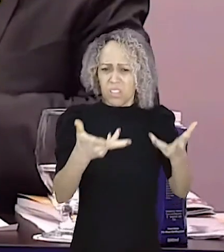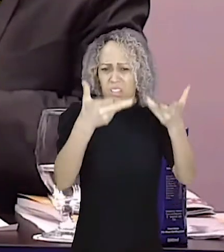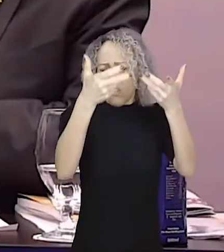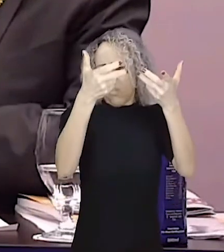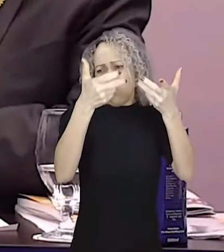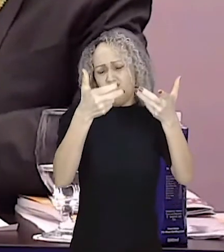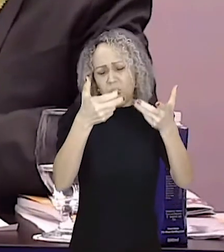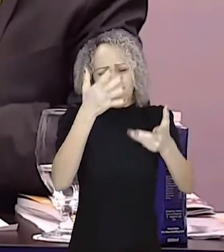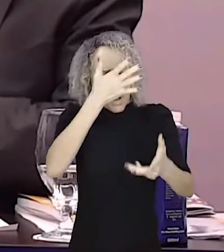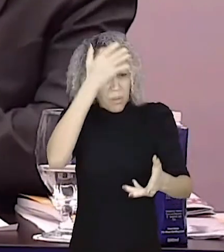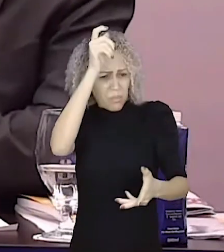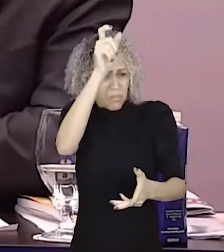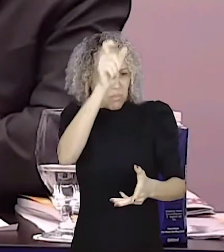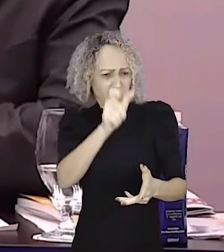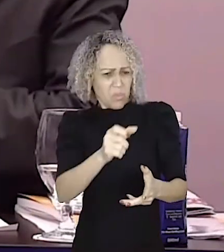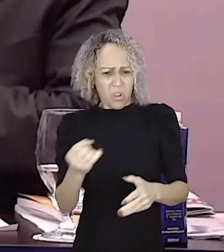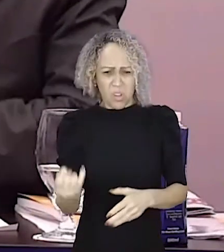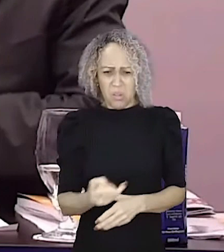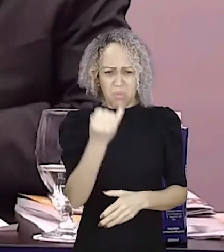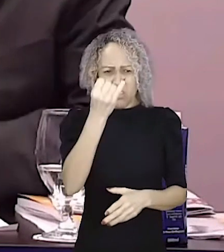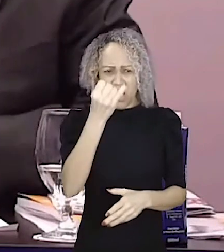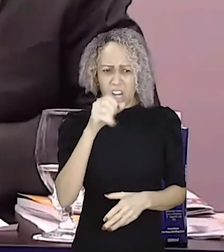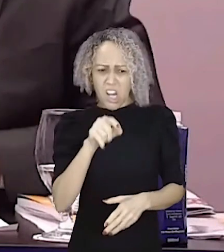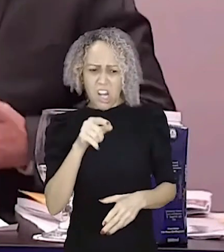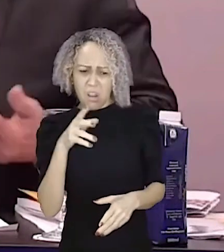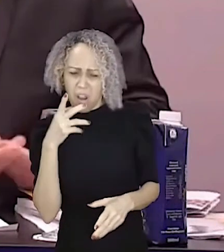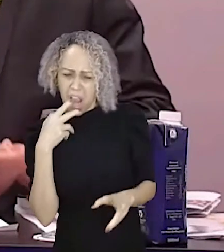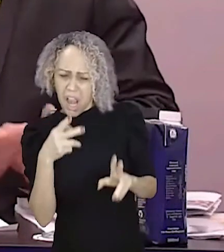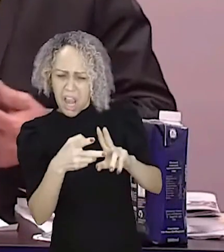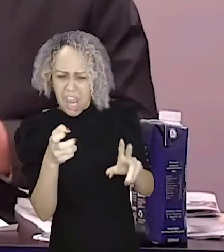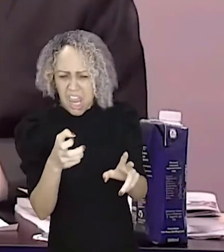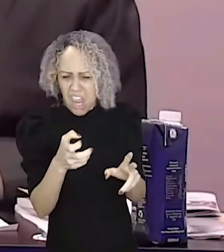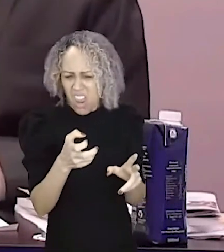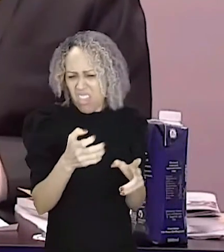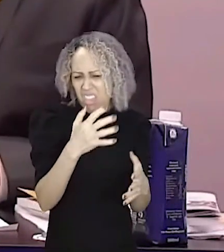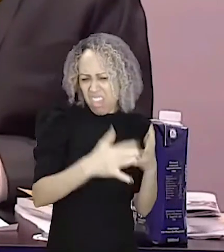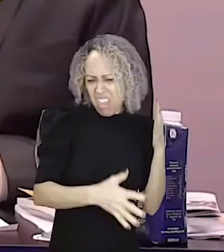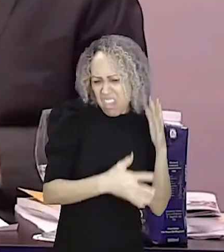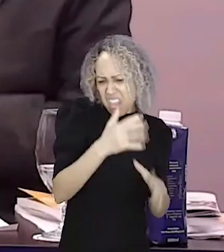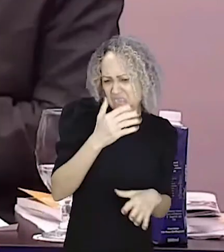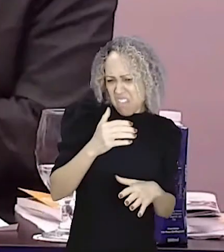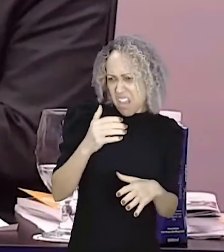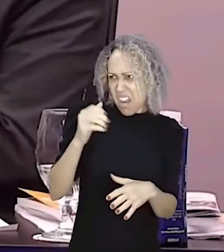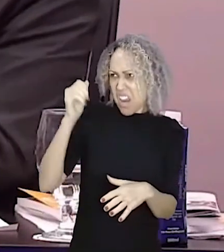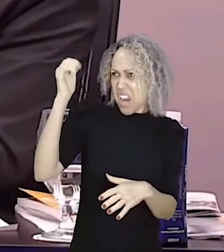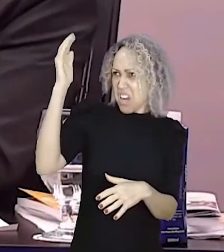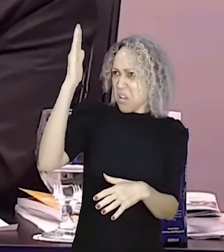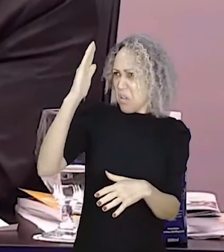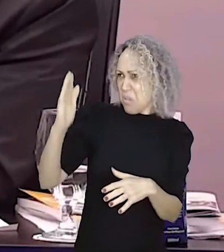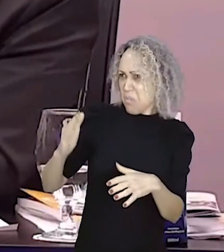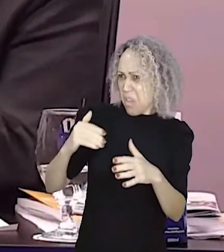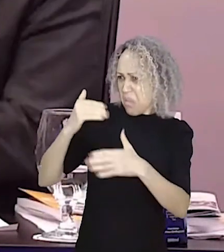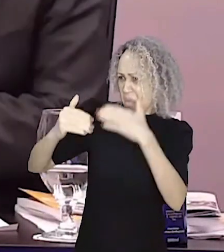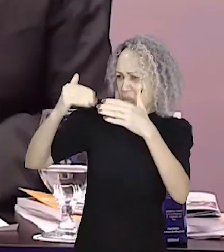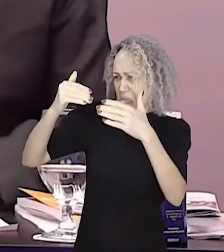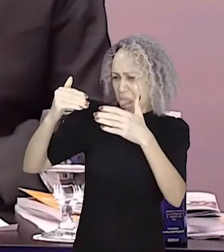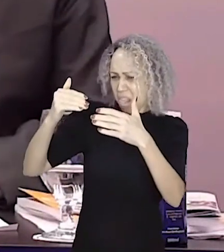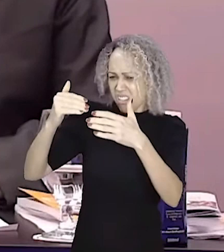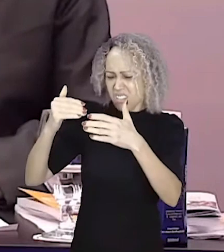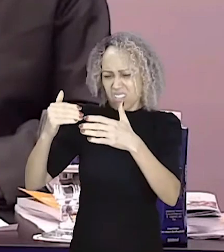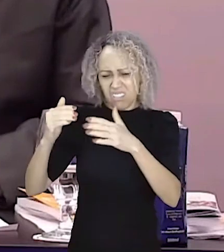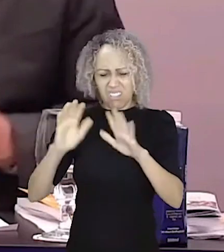alguém que estivesse atrapalhando o desenvolvimento econômico de um país ou o desenvolvimento econômico de uma